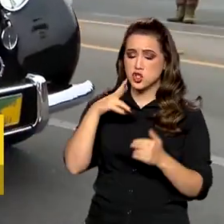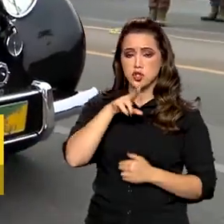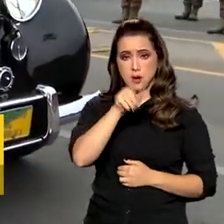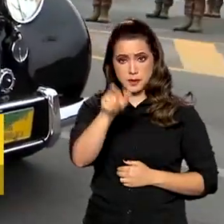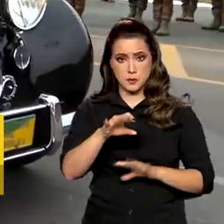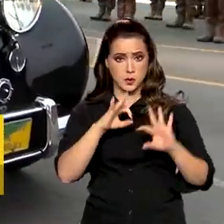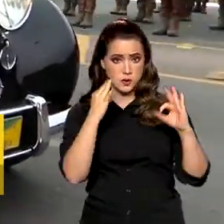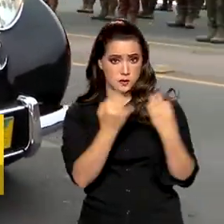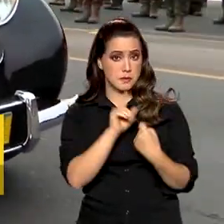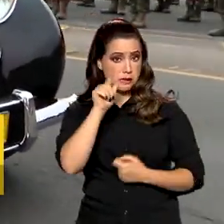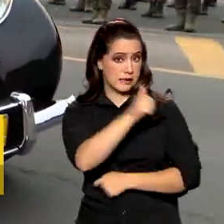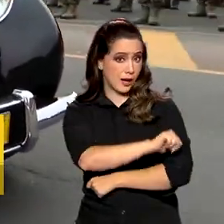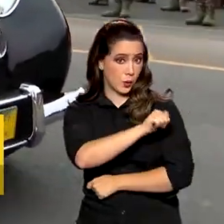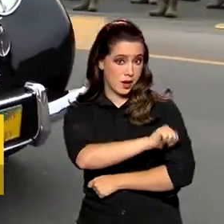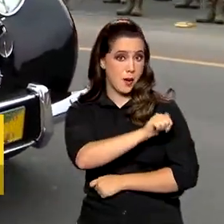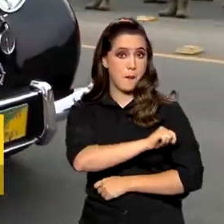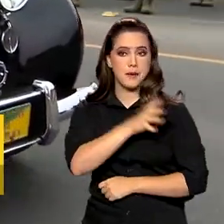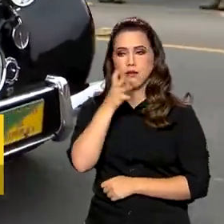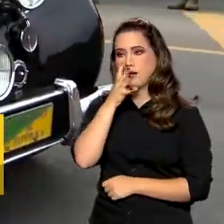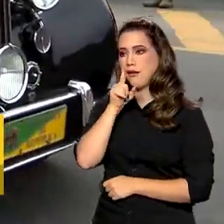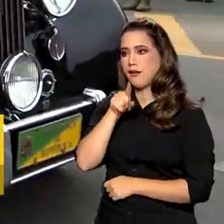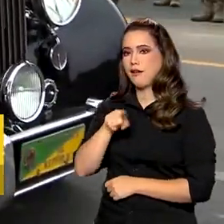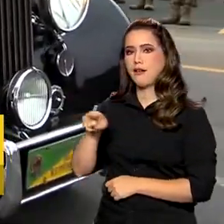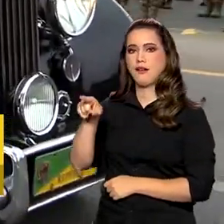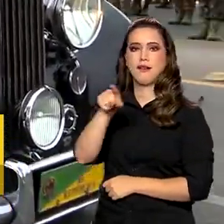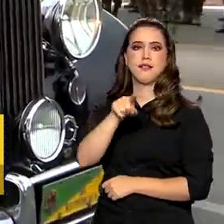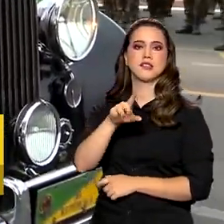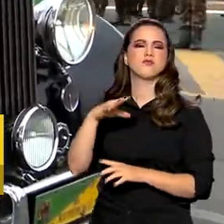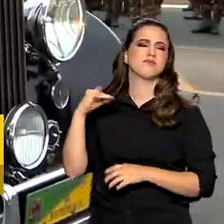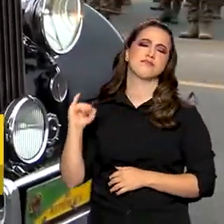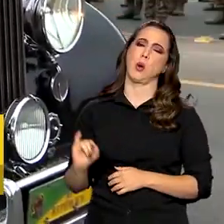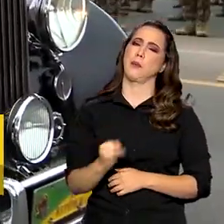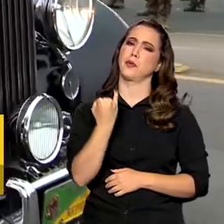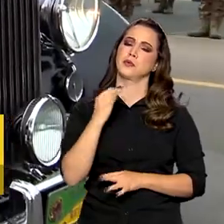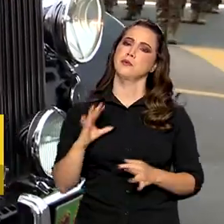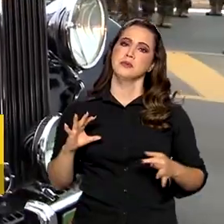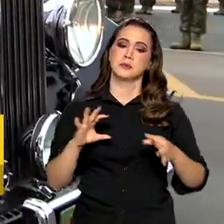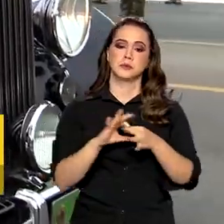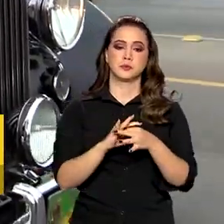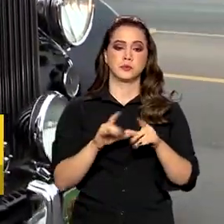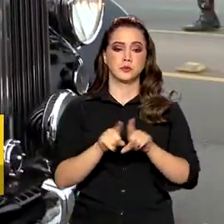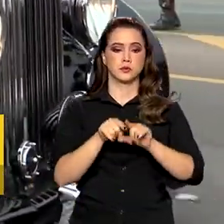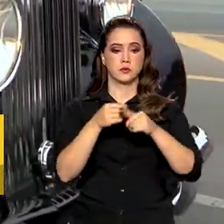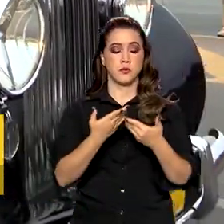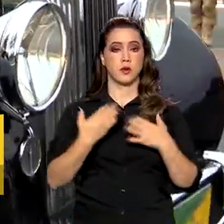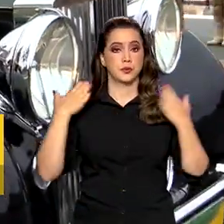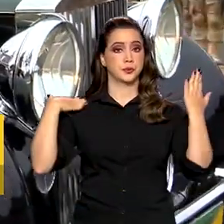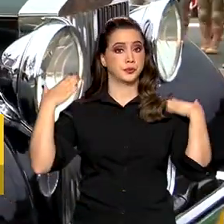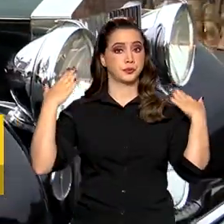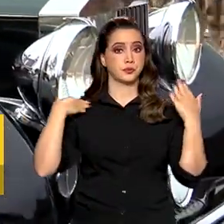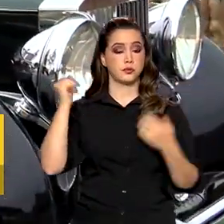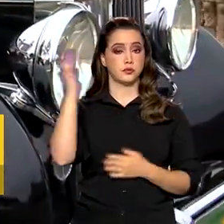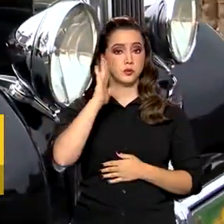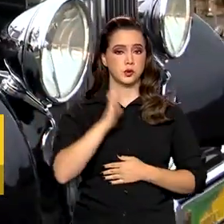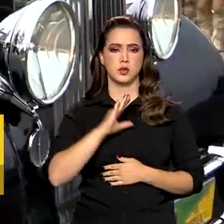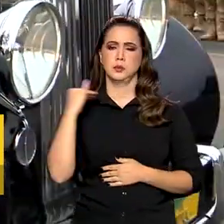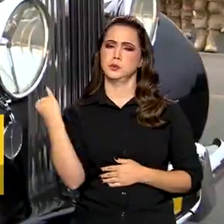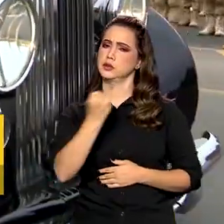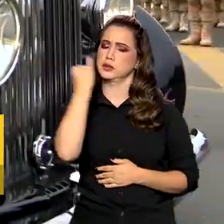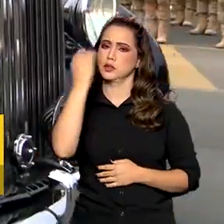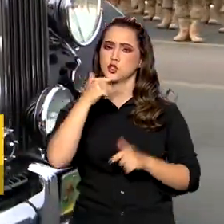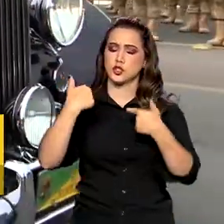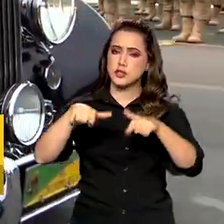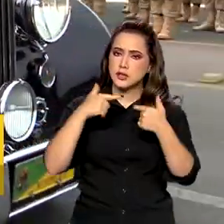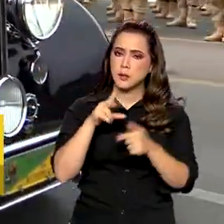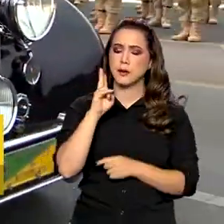Janeiro possa prestigiar esse evento. É uma oportunidade de aproximar, né, a Marinha do Brasil, que por tantas vezes